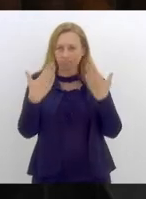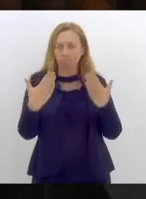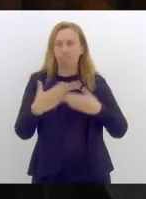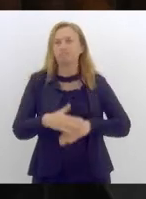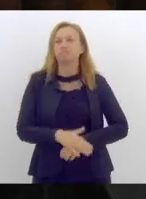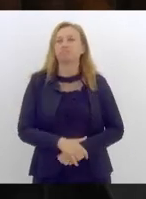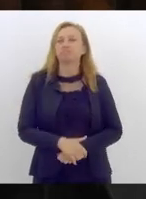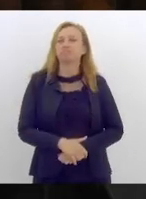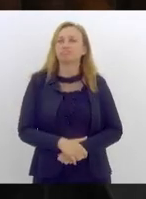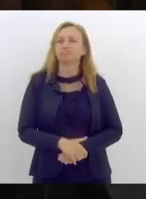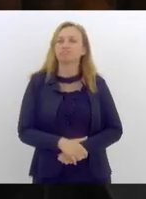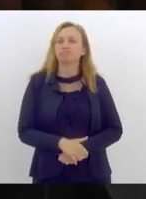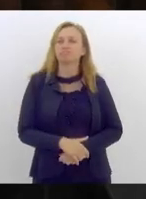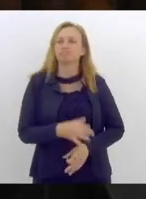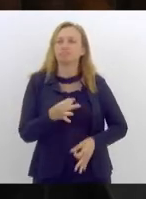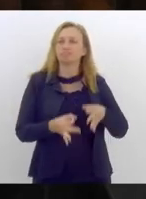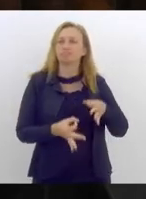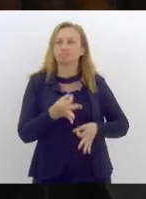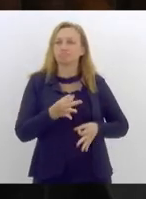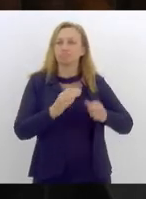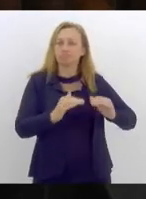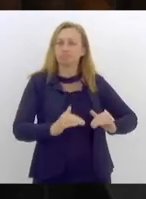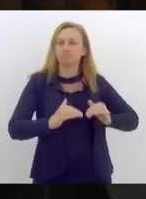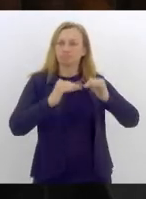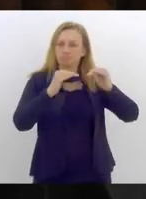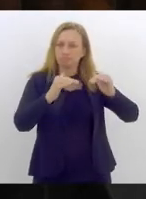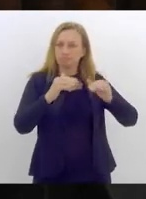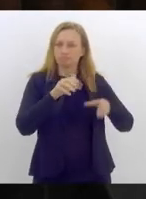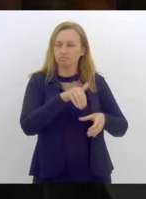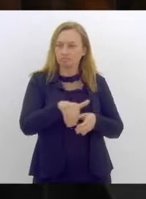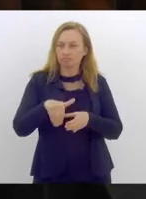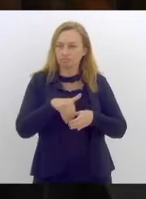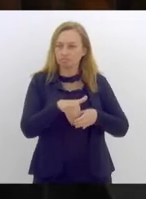ao Tribunal Superior Eleitoral